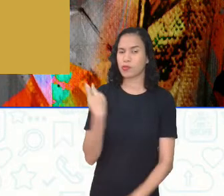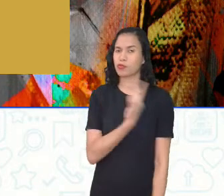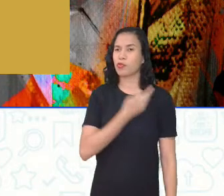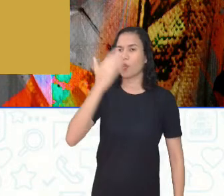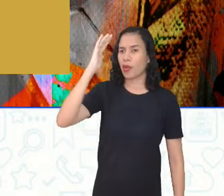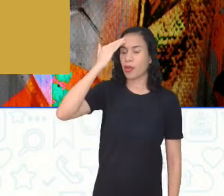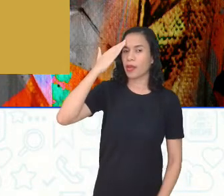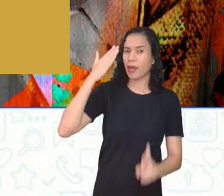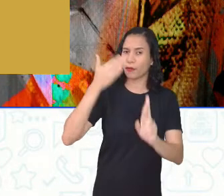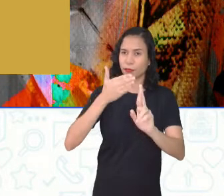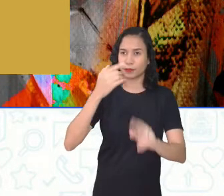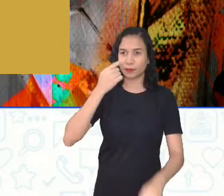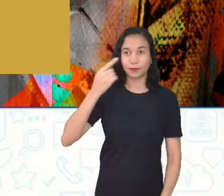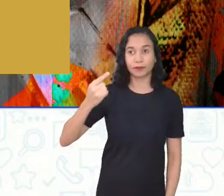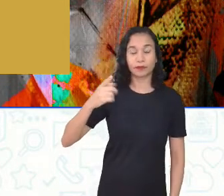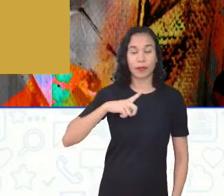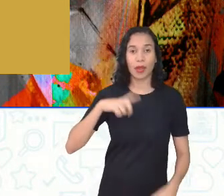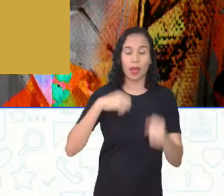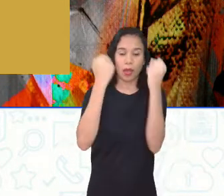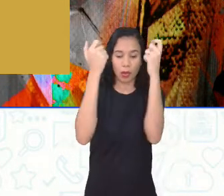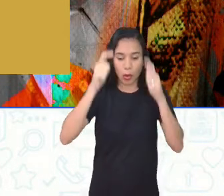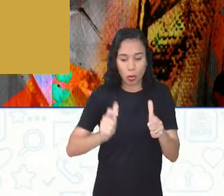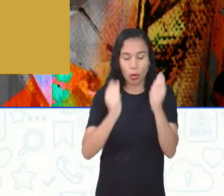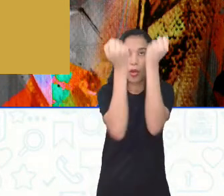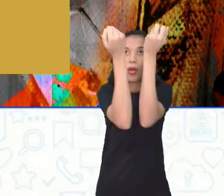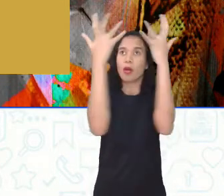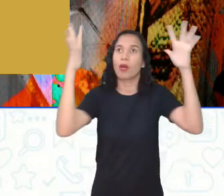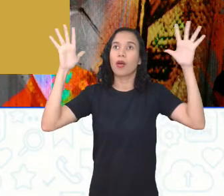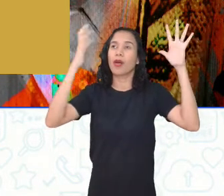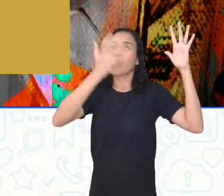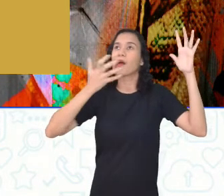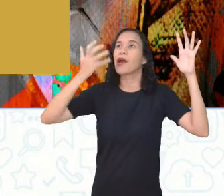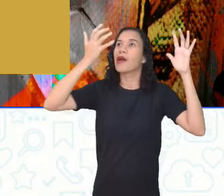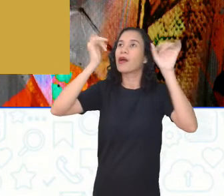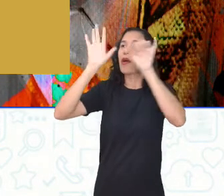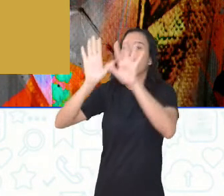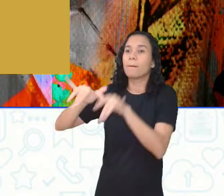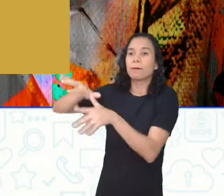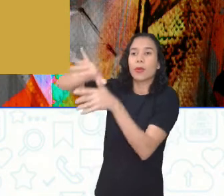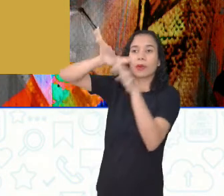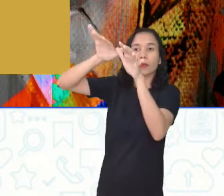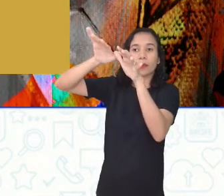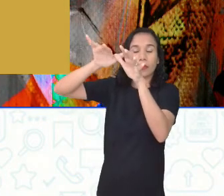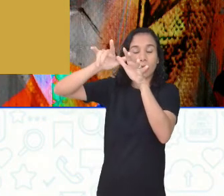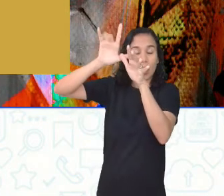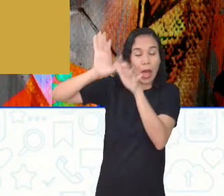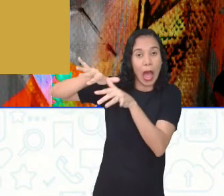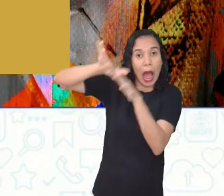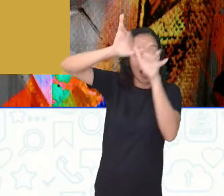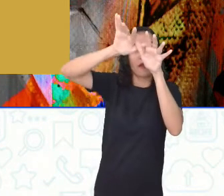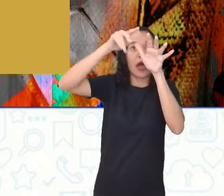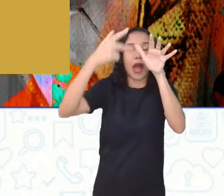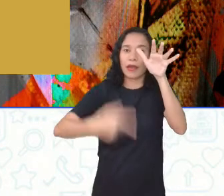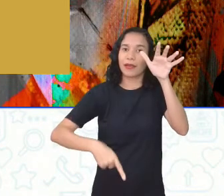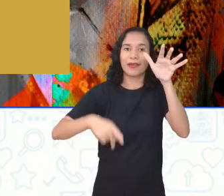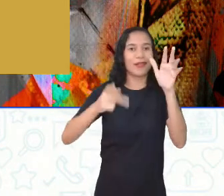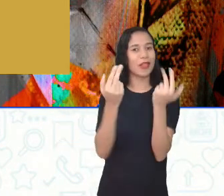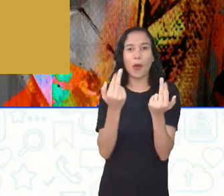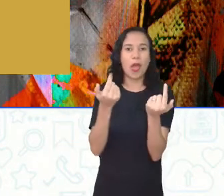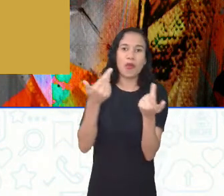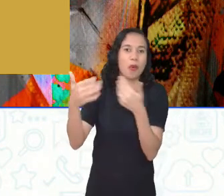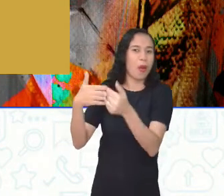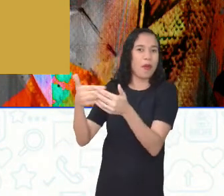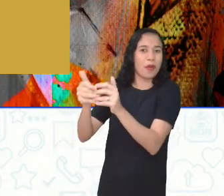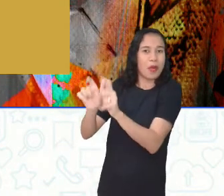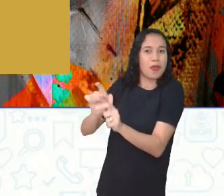essa referência, ó. Minha terra tem palmeiras, onde canta o sabiá. As aves, que aqui gorjeiam, não